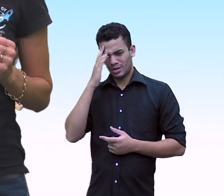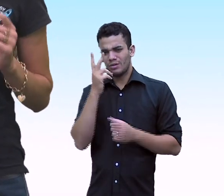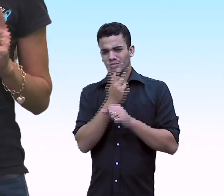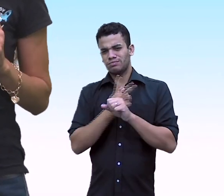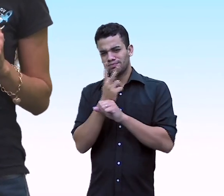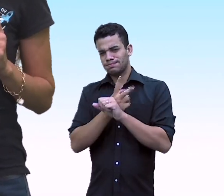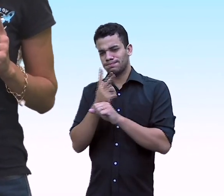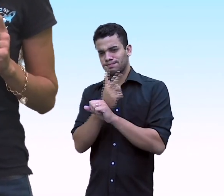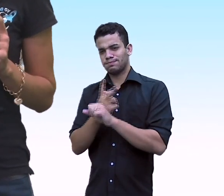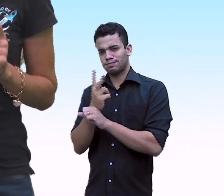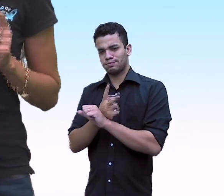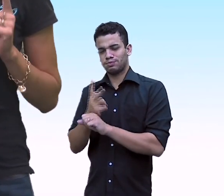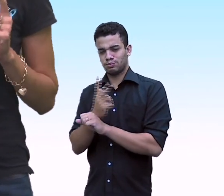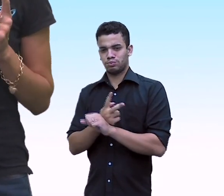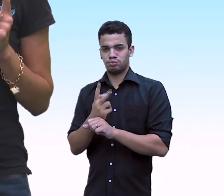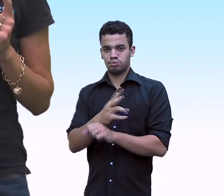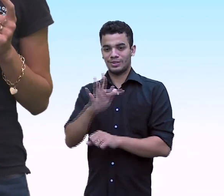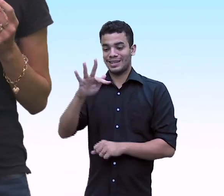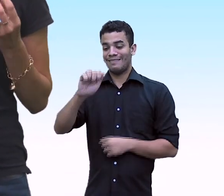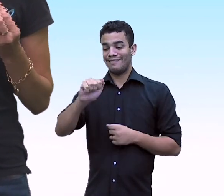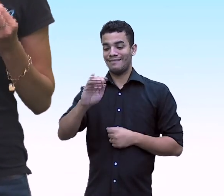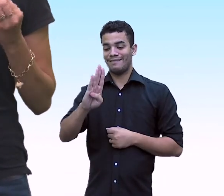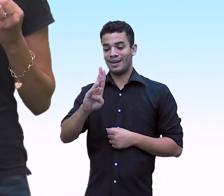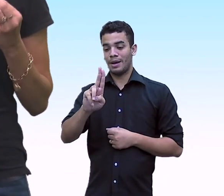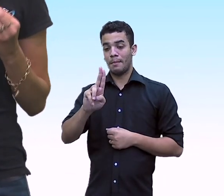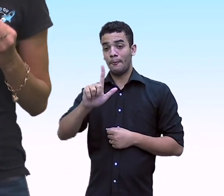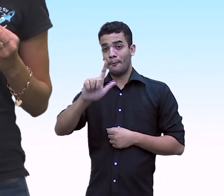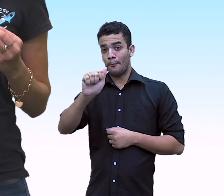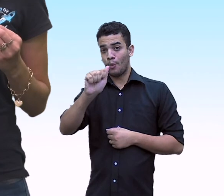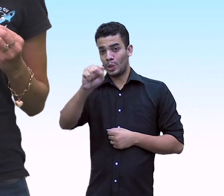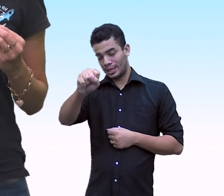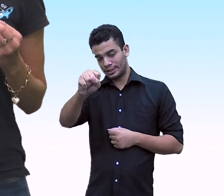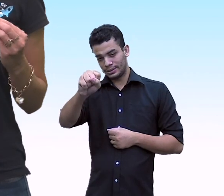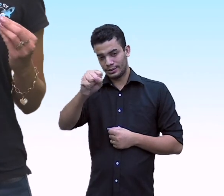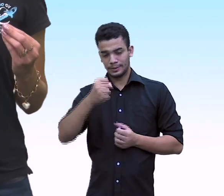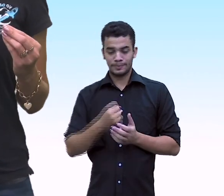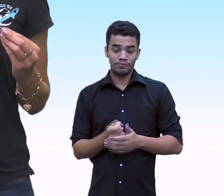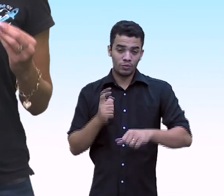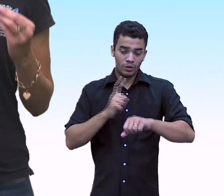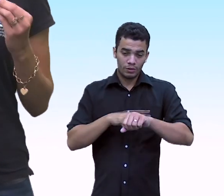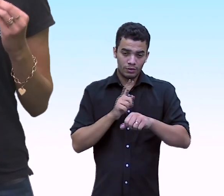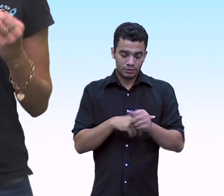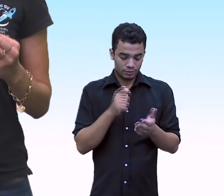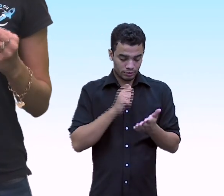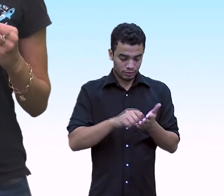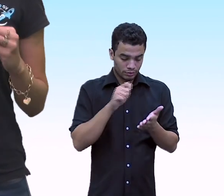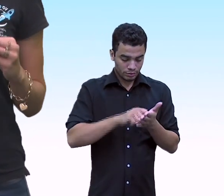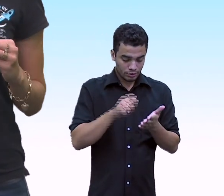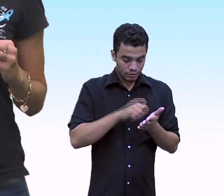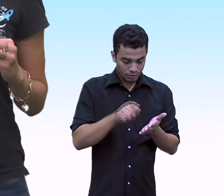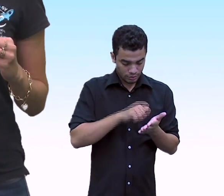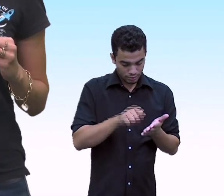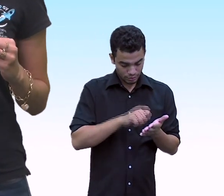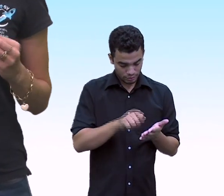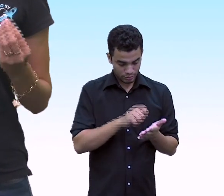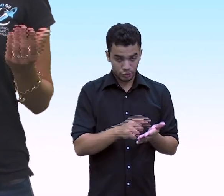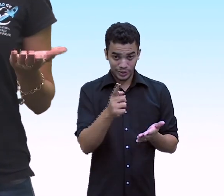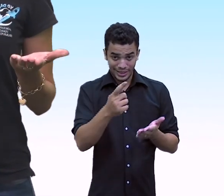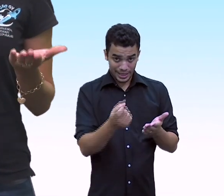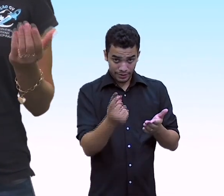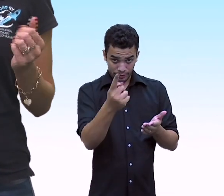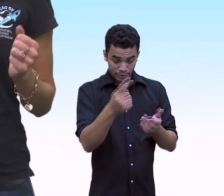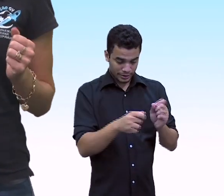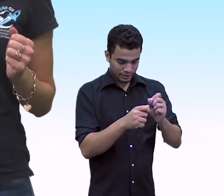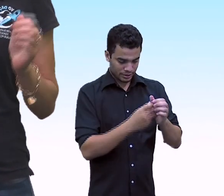fábula. Atenção! Sempre que retomar a escrita, releia o que já produziu.